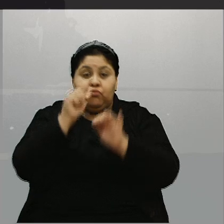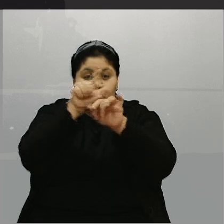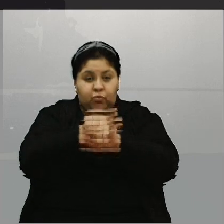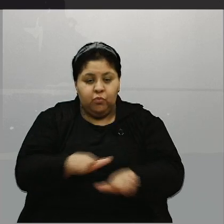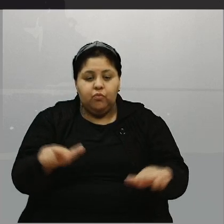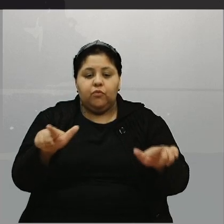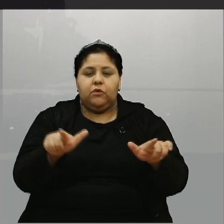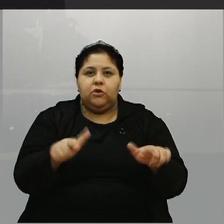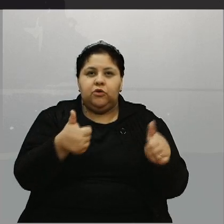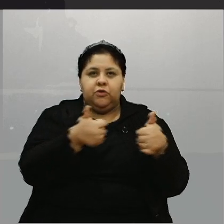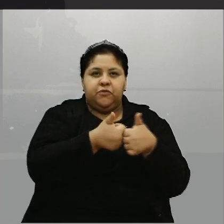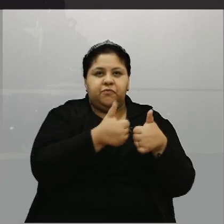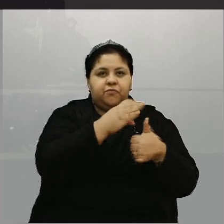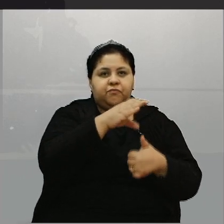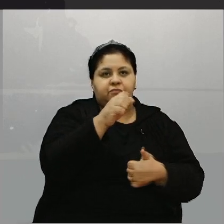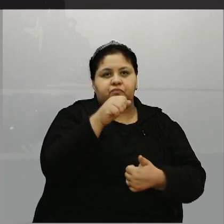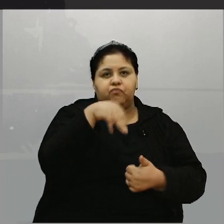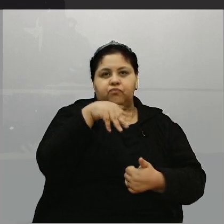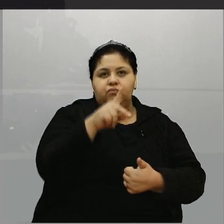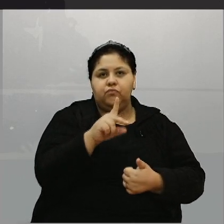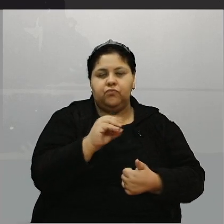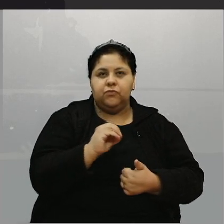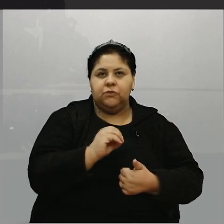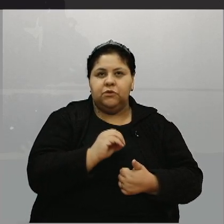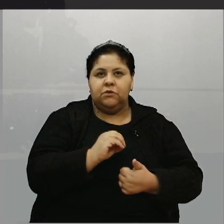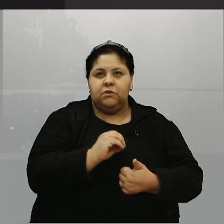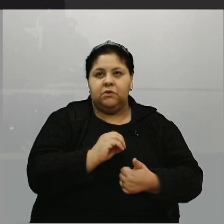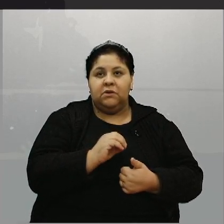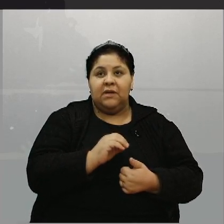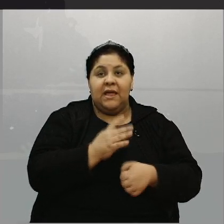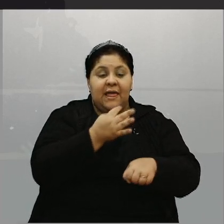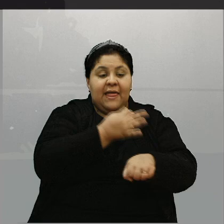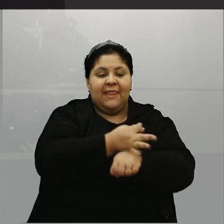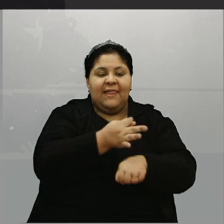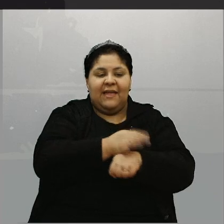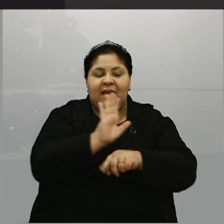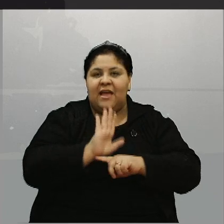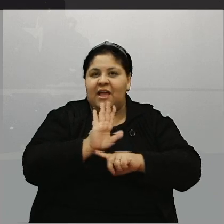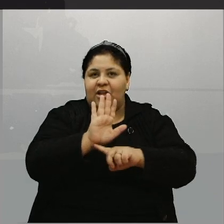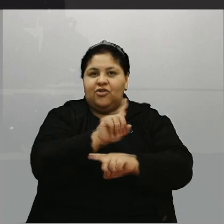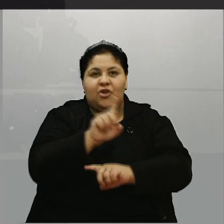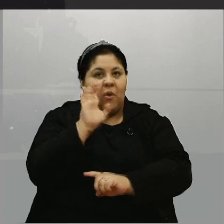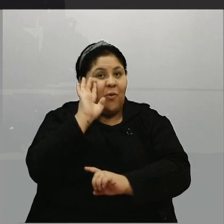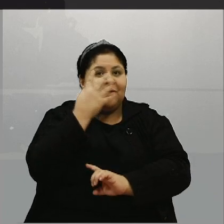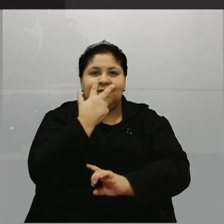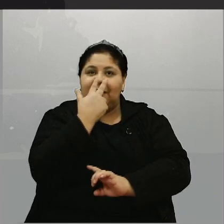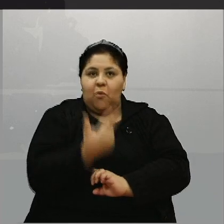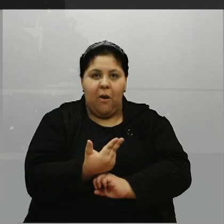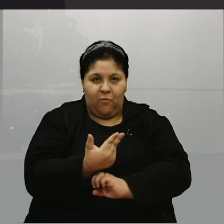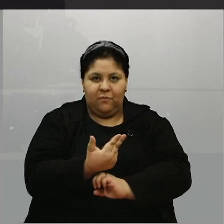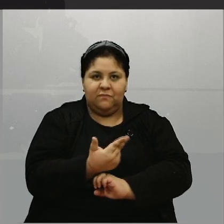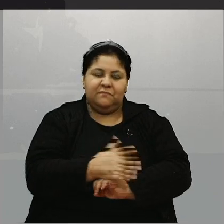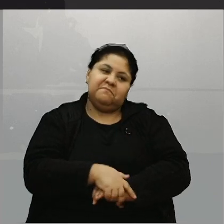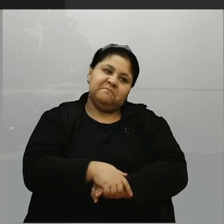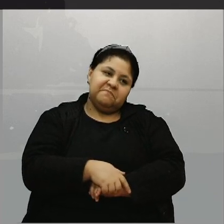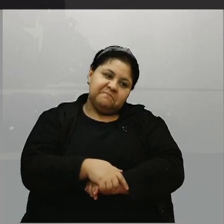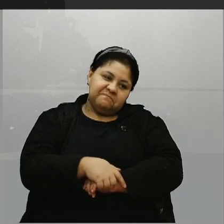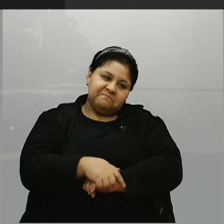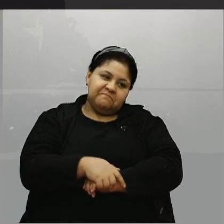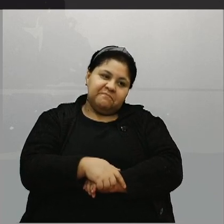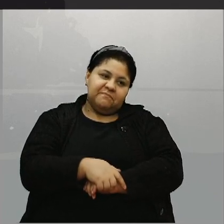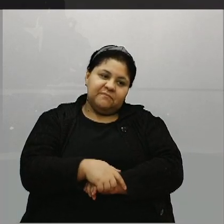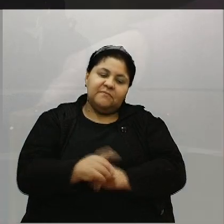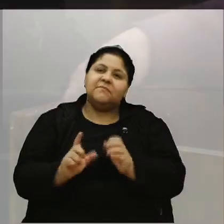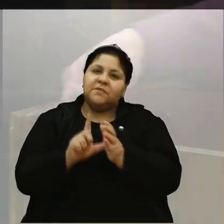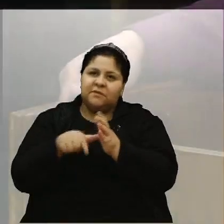lado do campo é um paliativo que ajuda muito a não acontecer isso que aconteceu ali. e depois, no